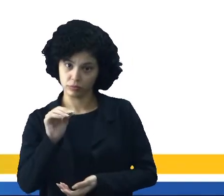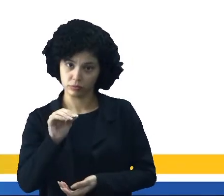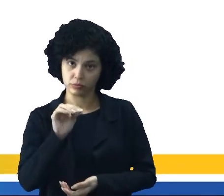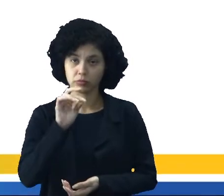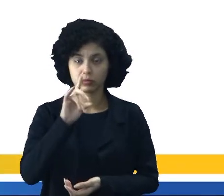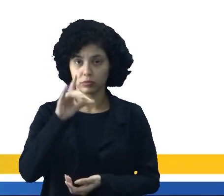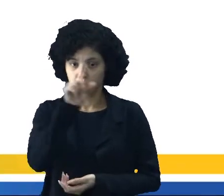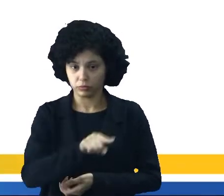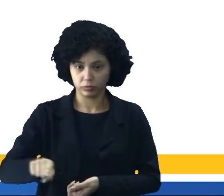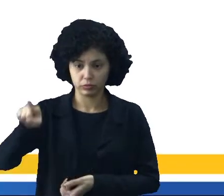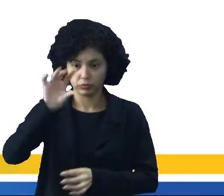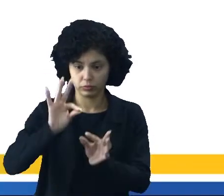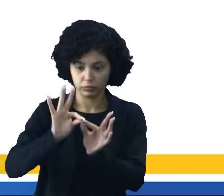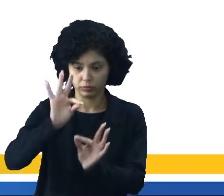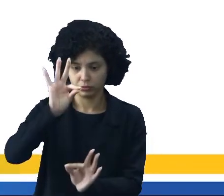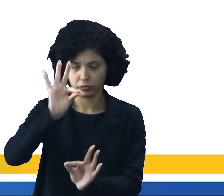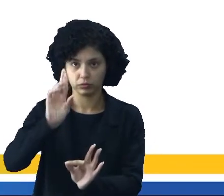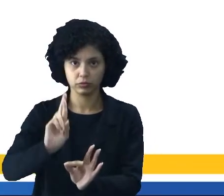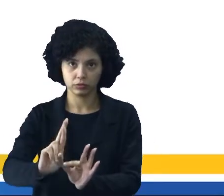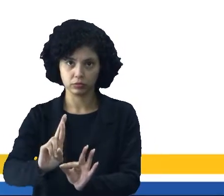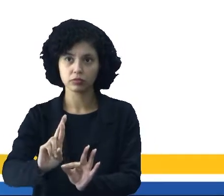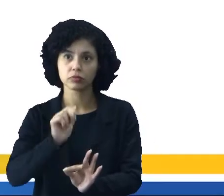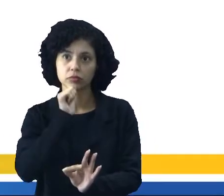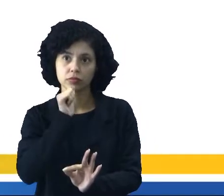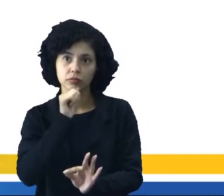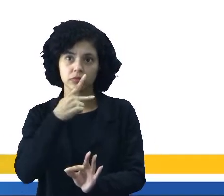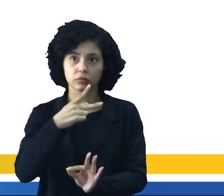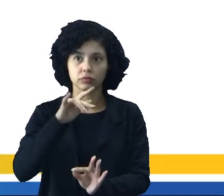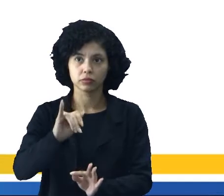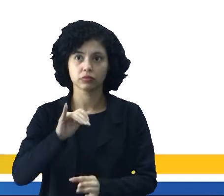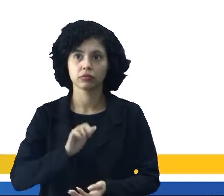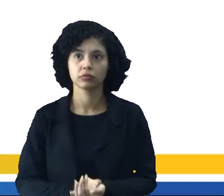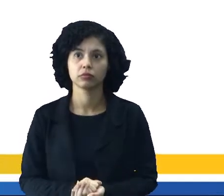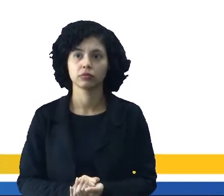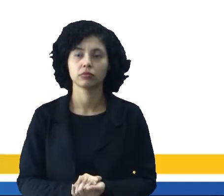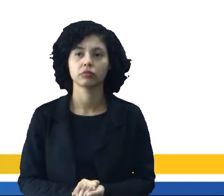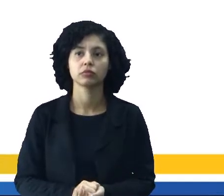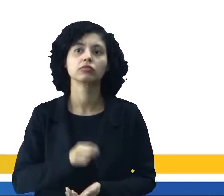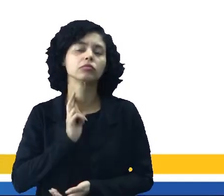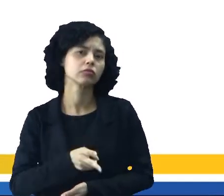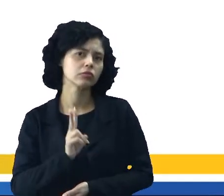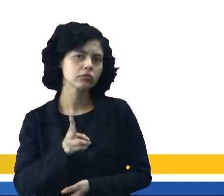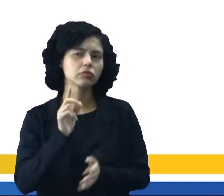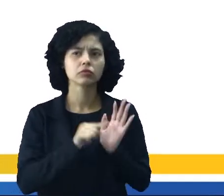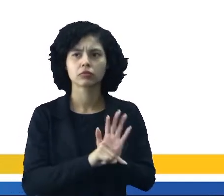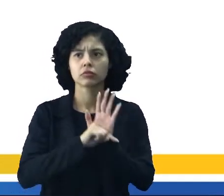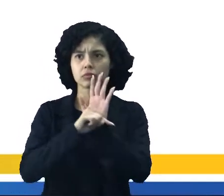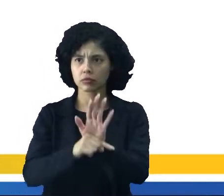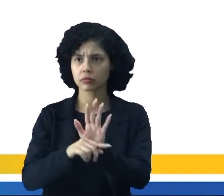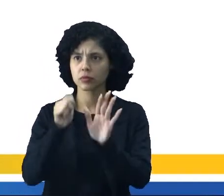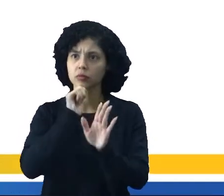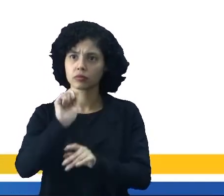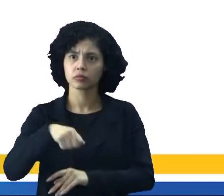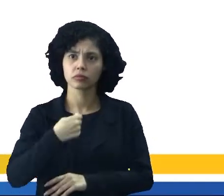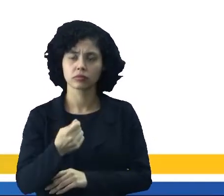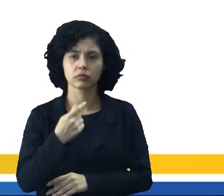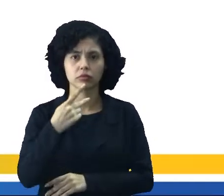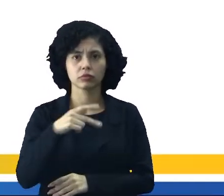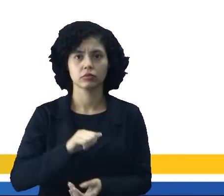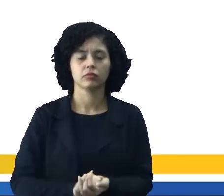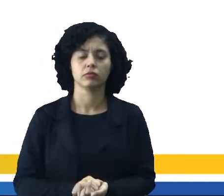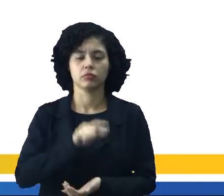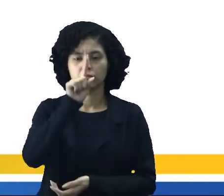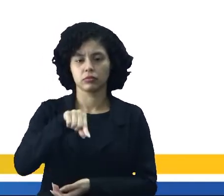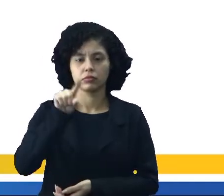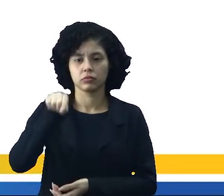raio do Círculo e Pie esse sinalzinho aí nós lemos pi é uma constante representada por esse